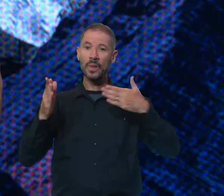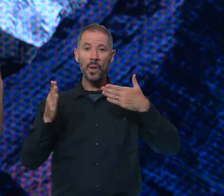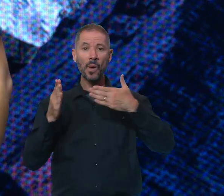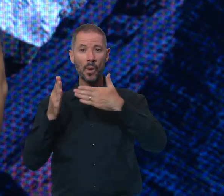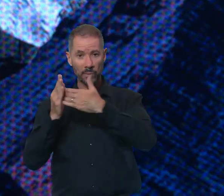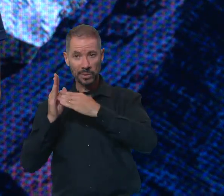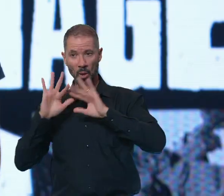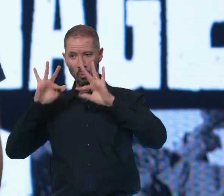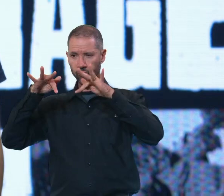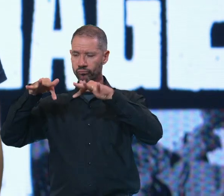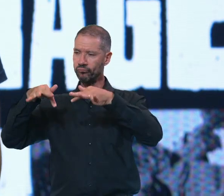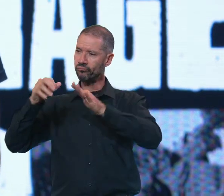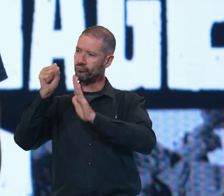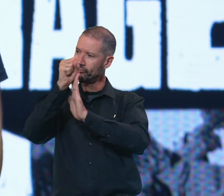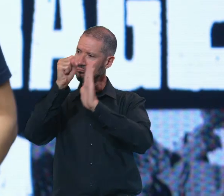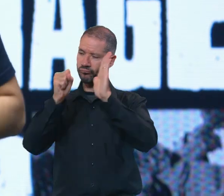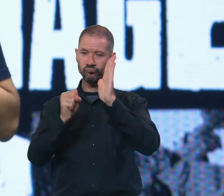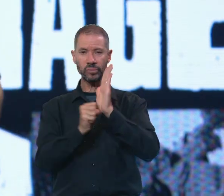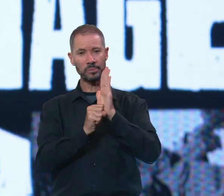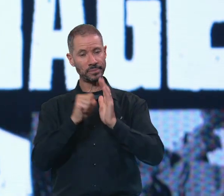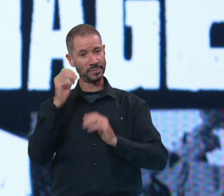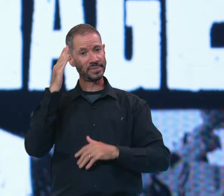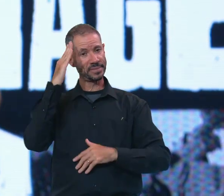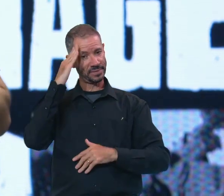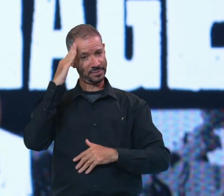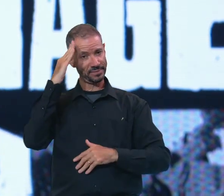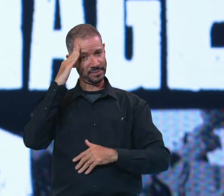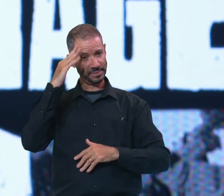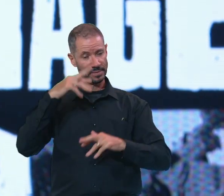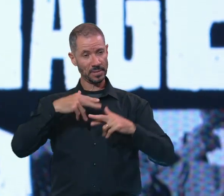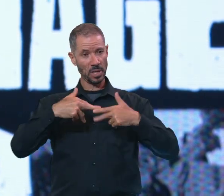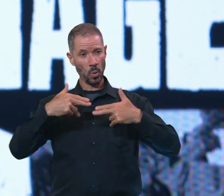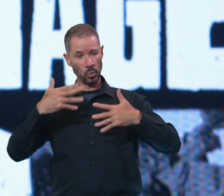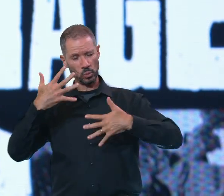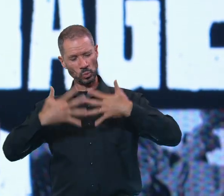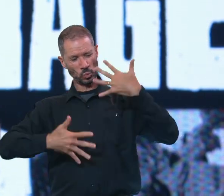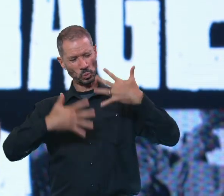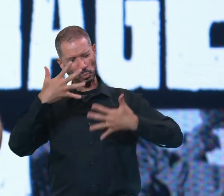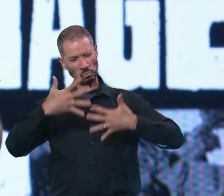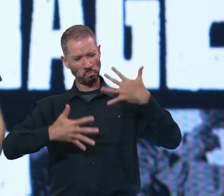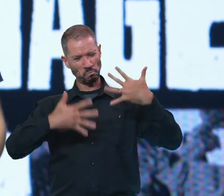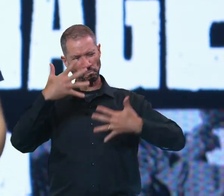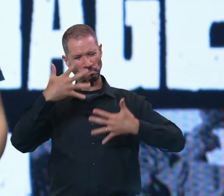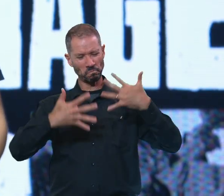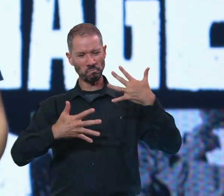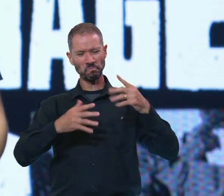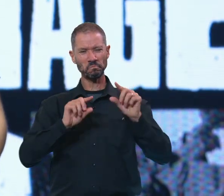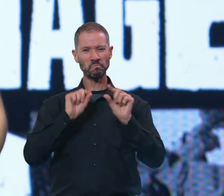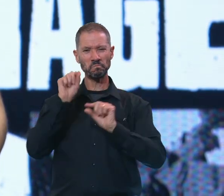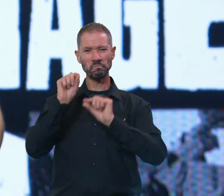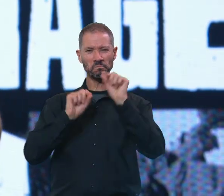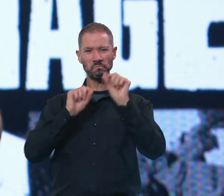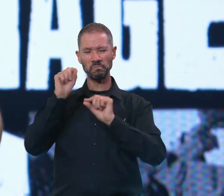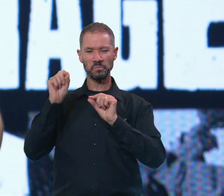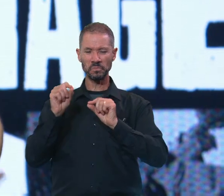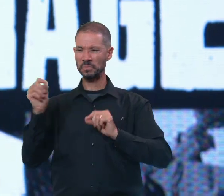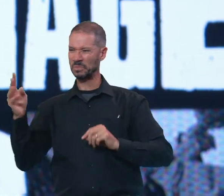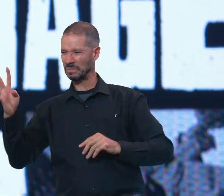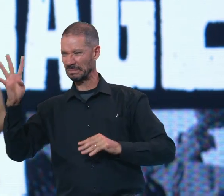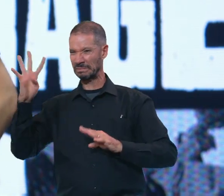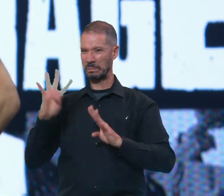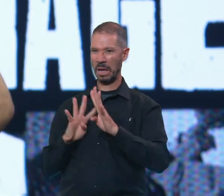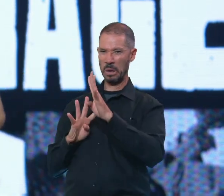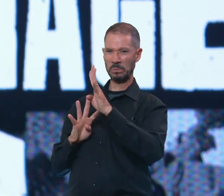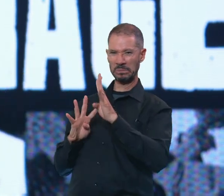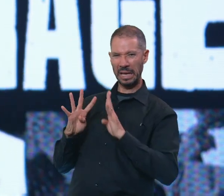a consumação dos séculos. E sabe, coisa complicada, gente, é lidar com calúnia.